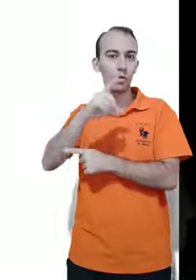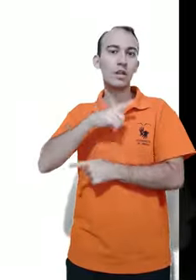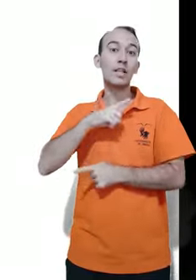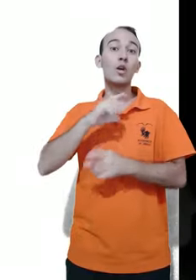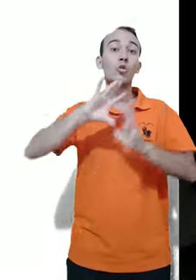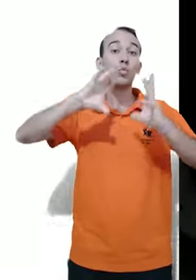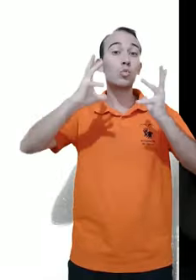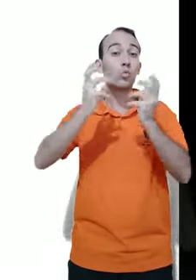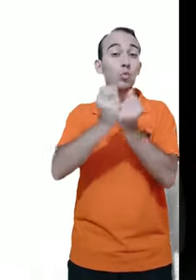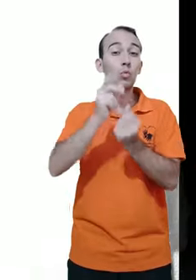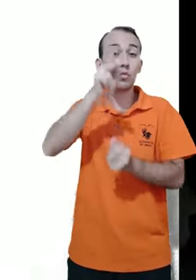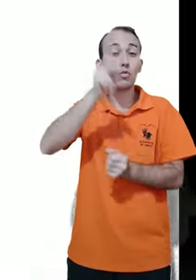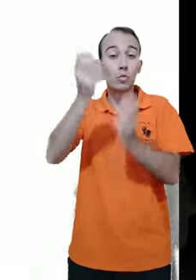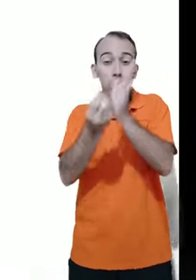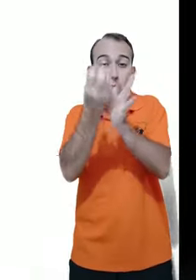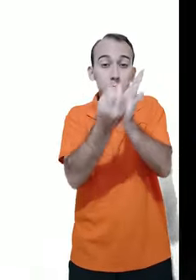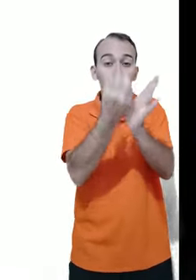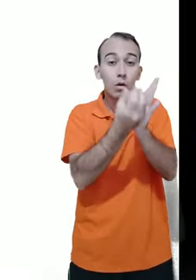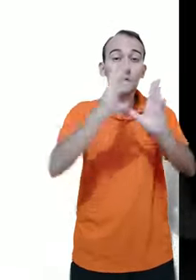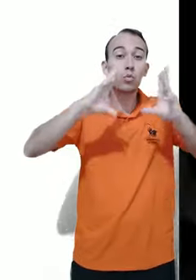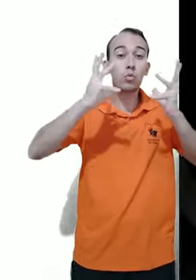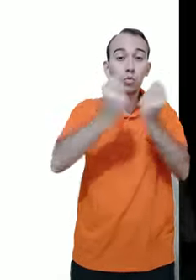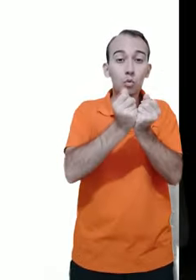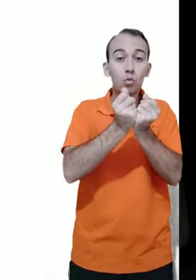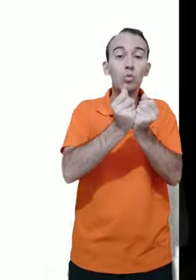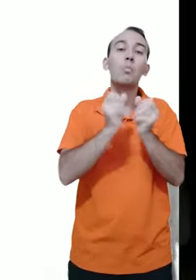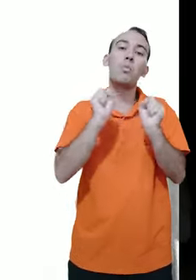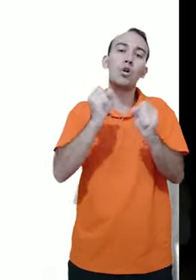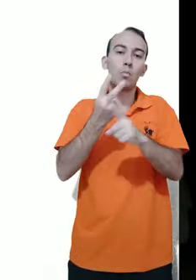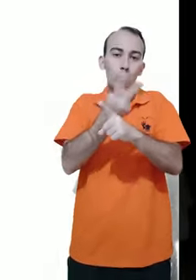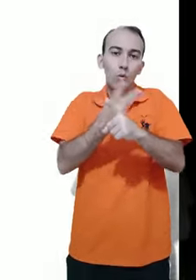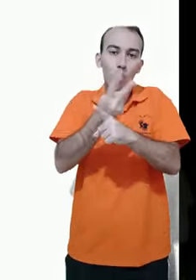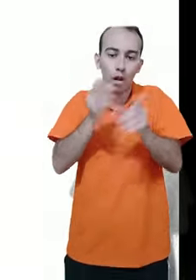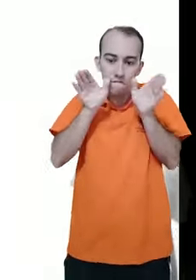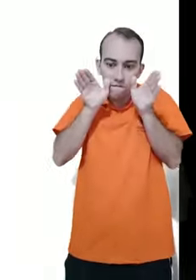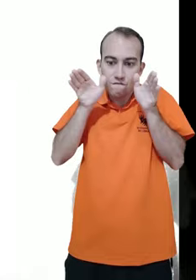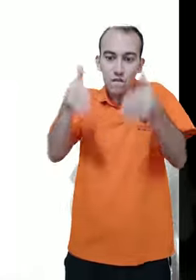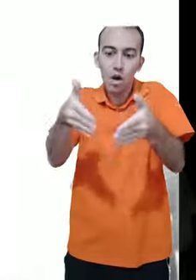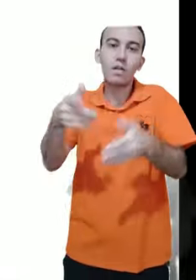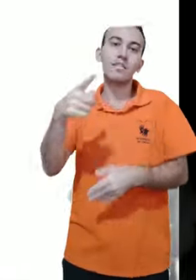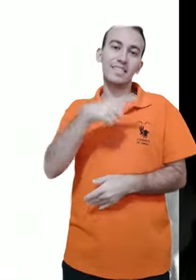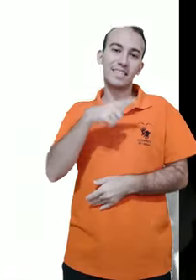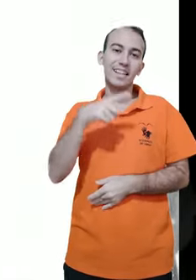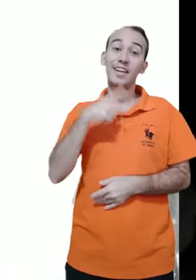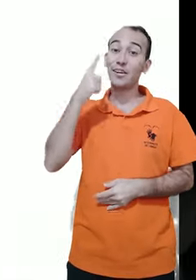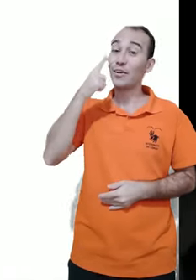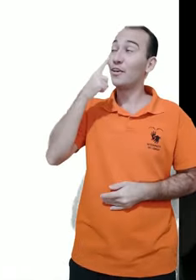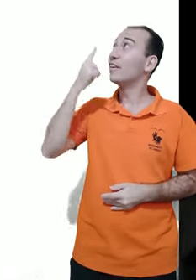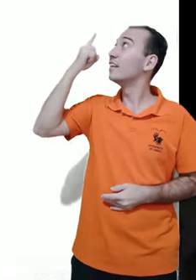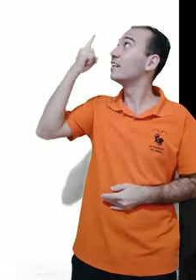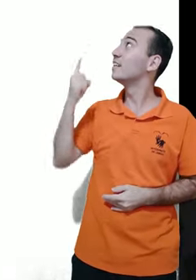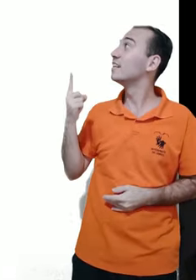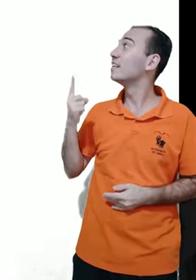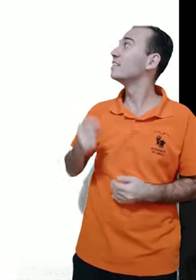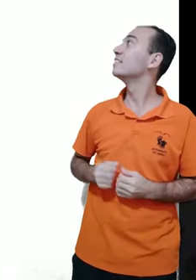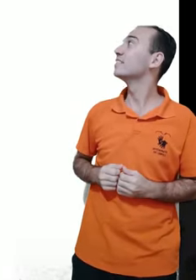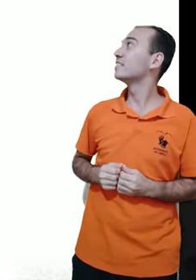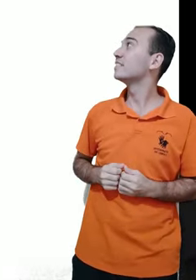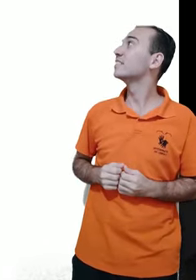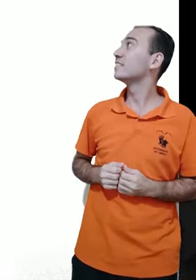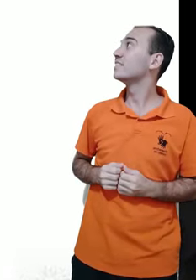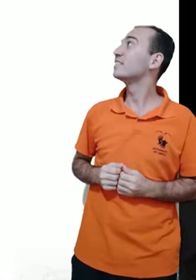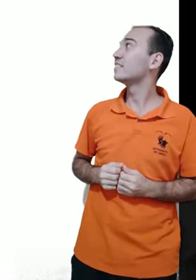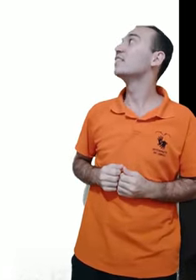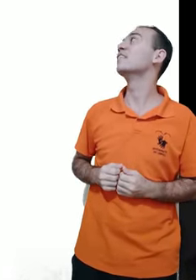os tópicos criados pelo seu professor você pode clicar em um tópico específico para ir diretamente para as atividades relacionadas a ele